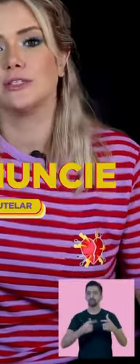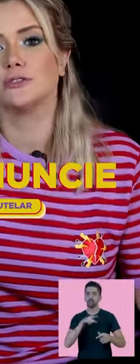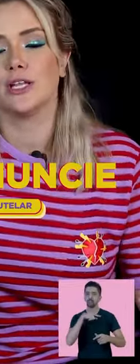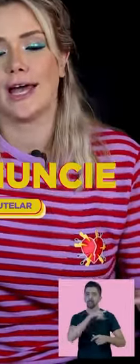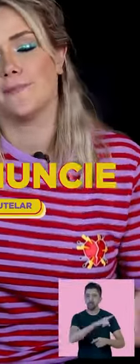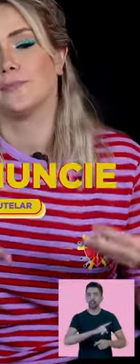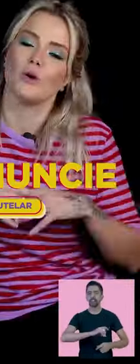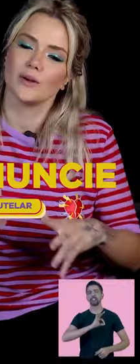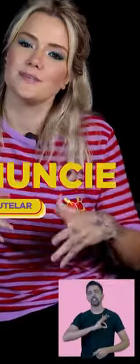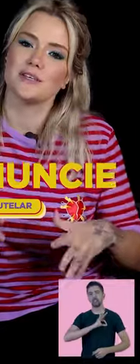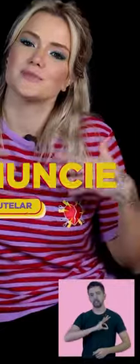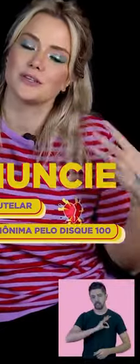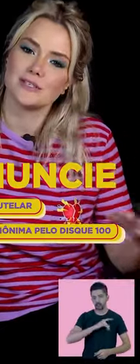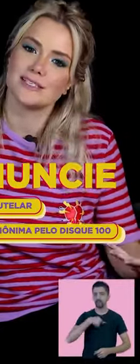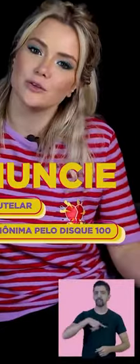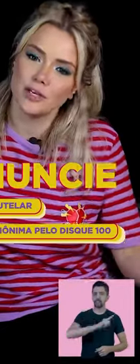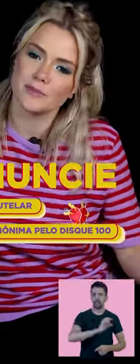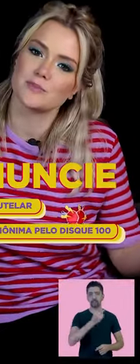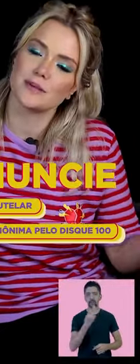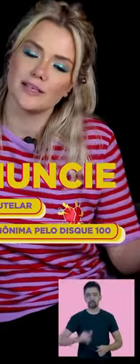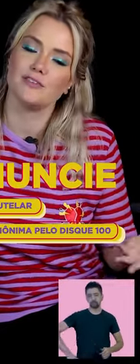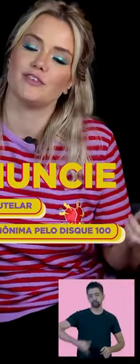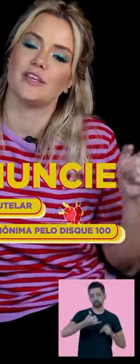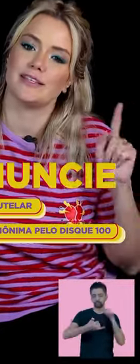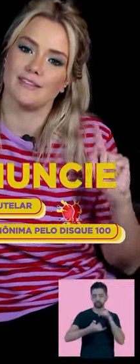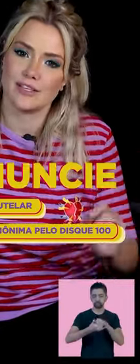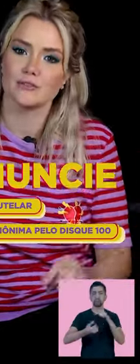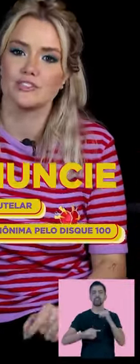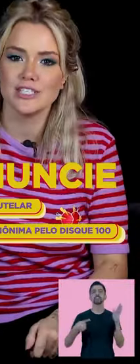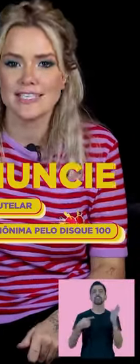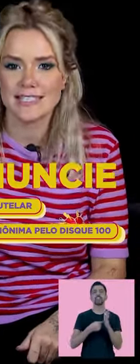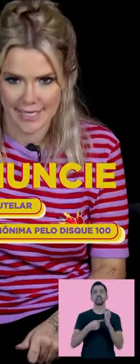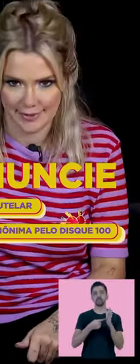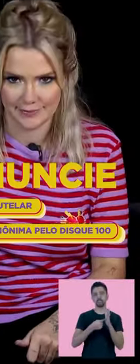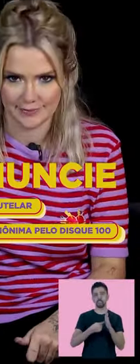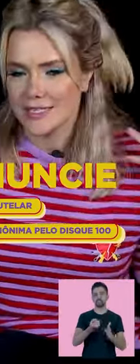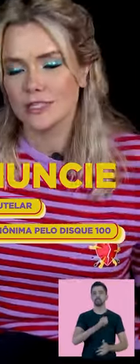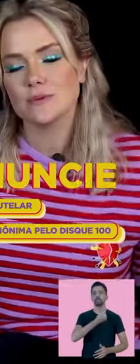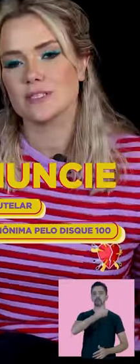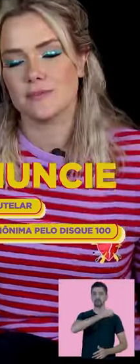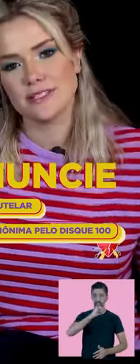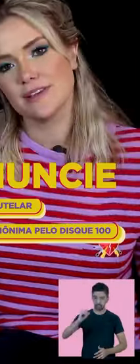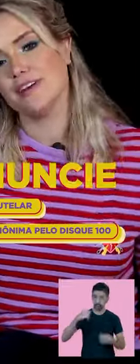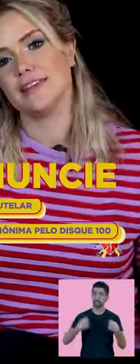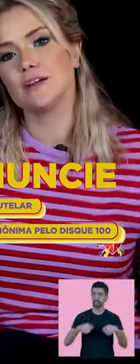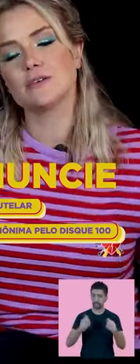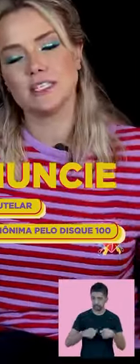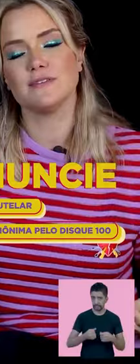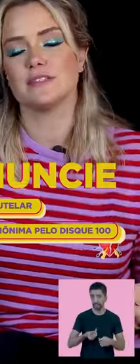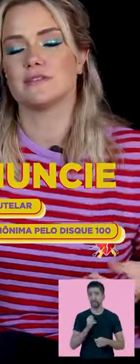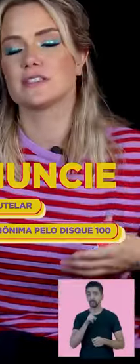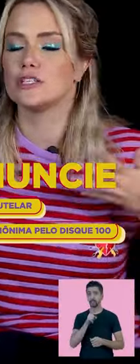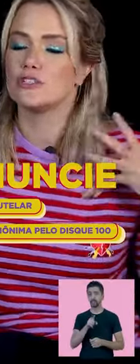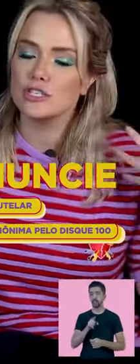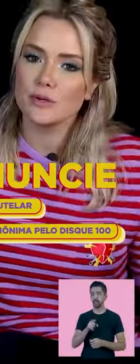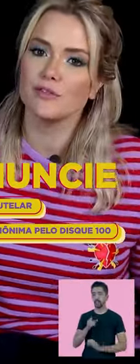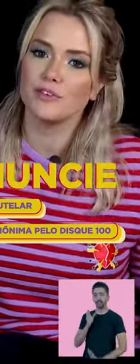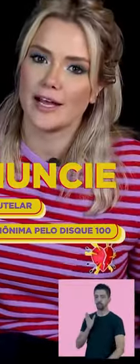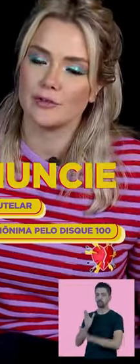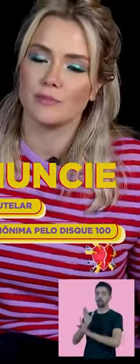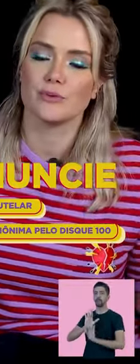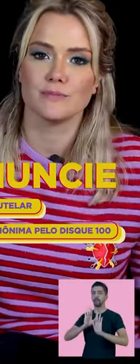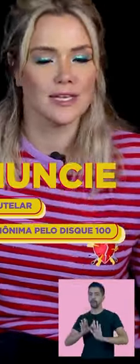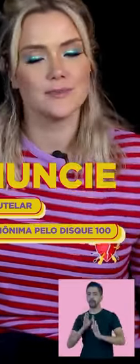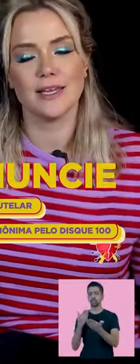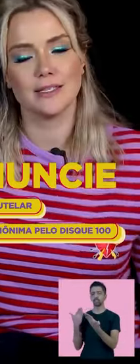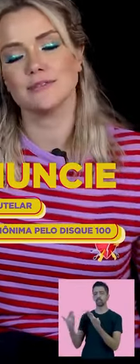no conselho tutelar ou até mesmo denúncias anônimas pelo telefone através do Disque 100. Essa denúncia pode ser feita inclusive se você